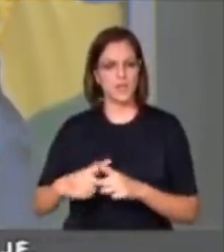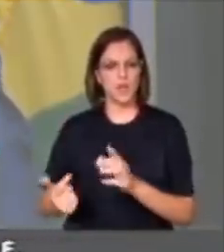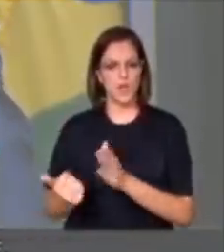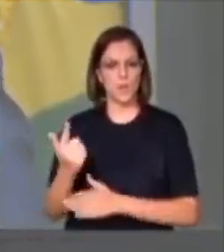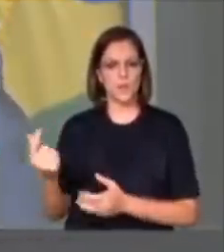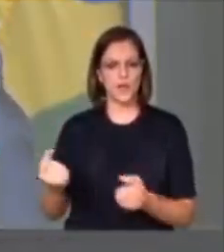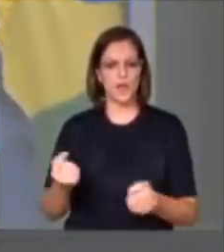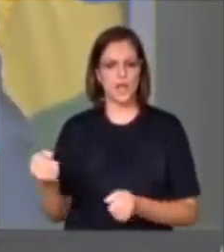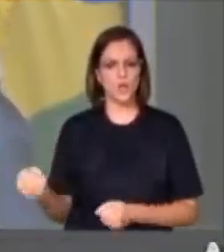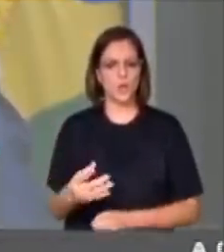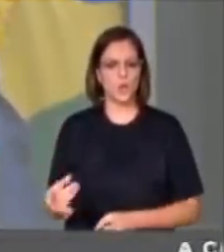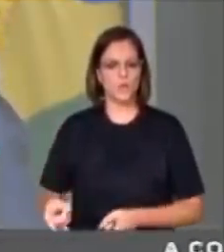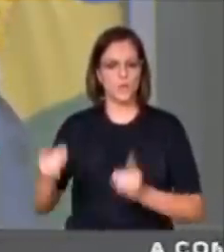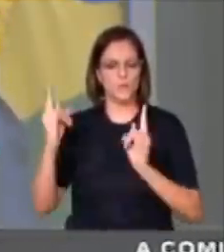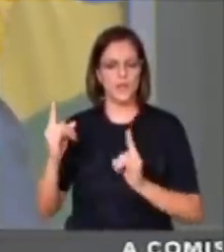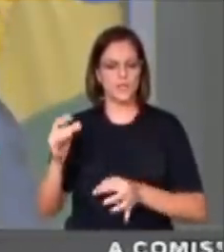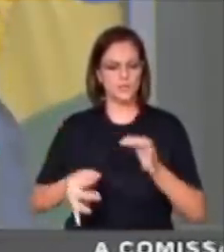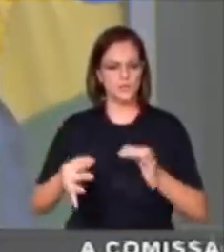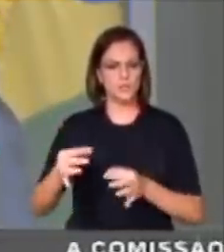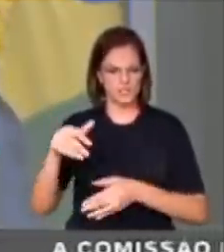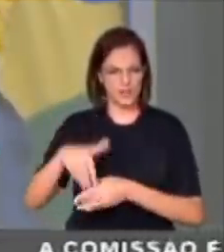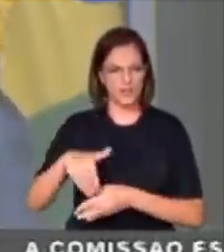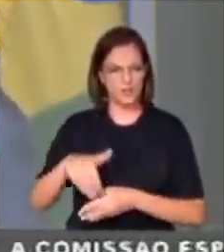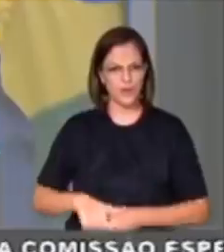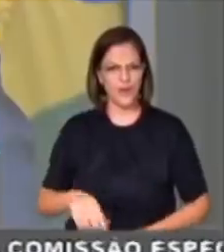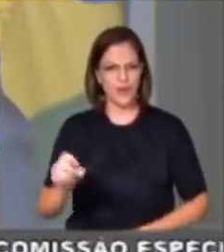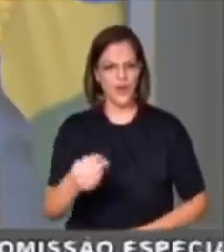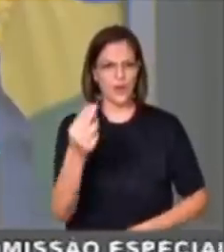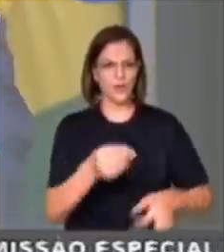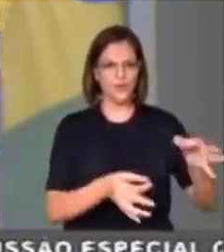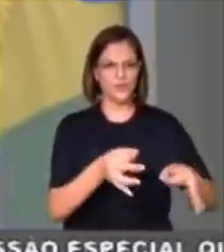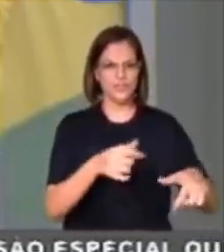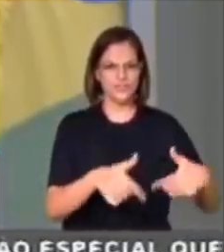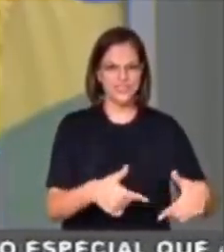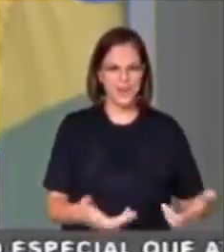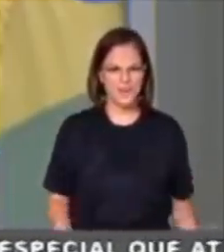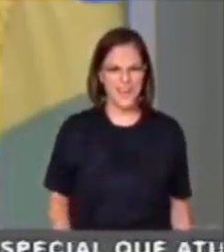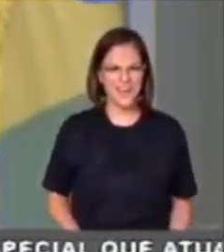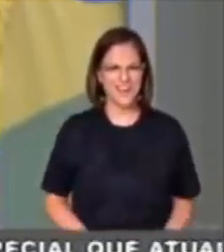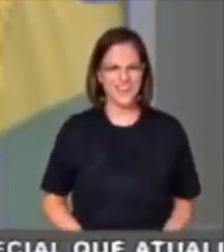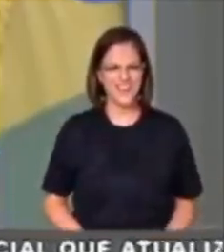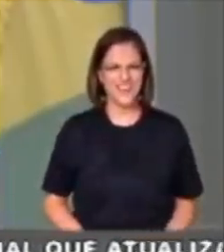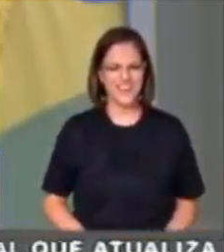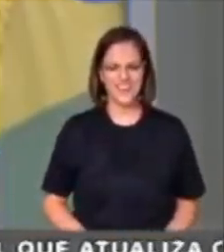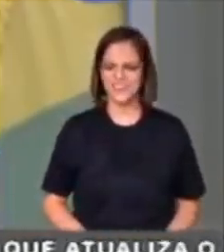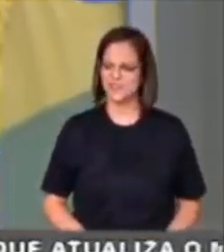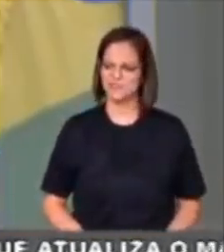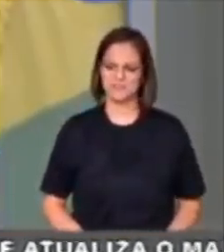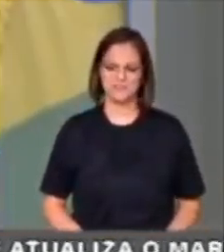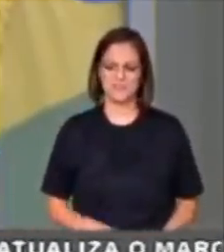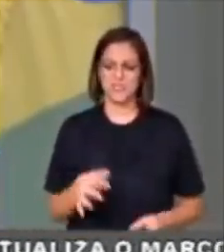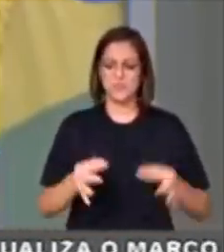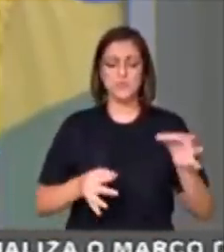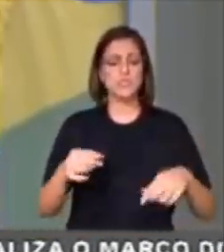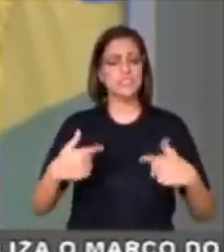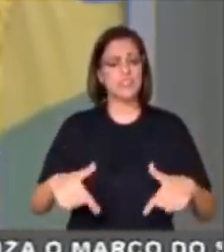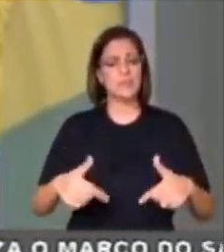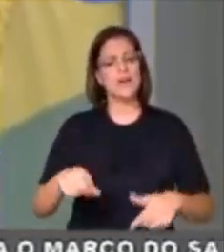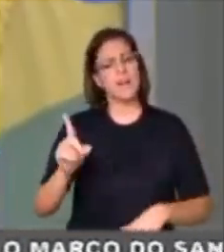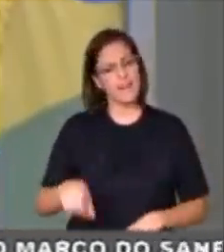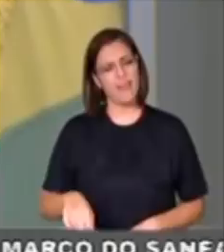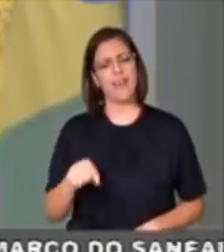construir novos prédios para a Justiça Eleitoral ou para a Justiça do Trabalho, que, aliás, a Justiça do Trabalho é uma